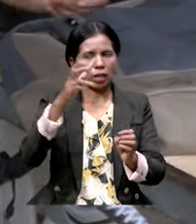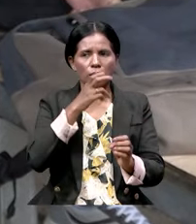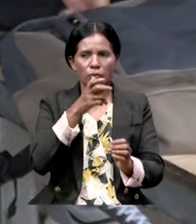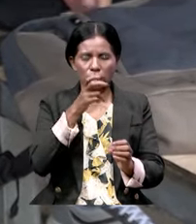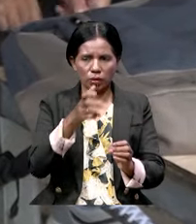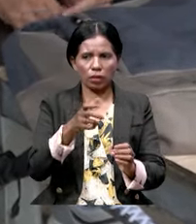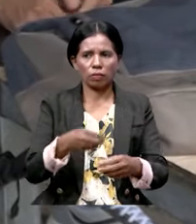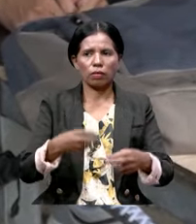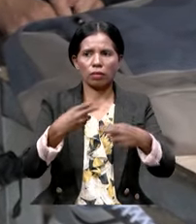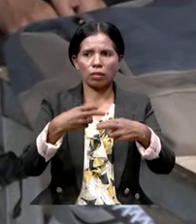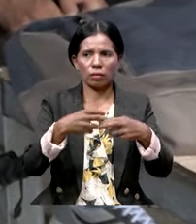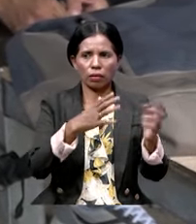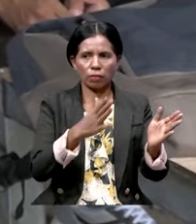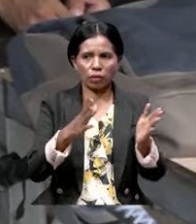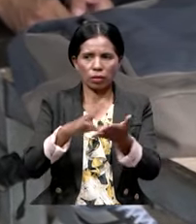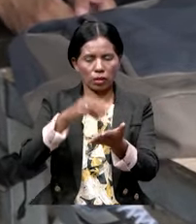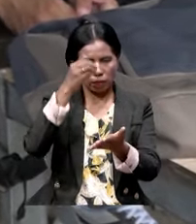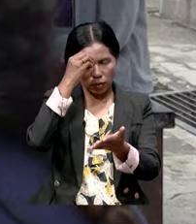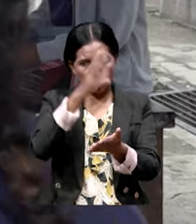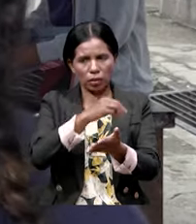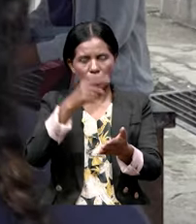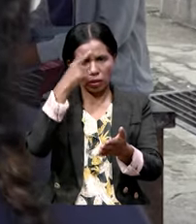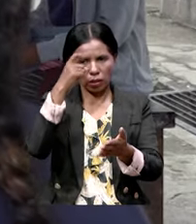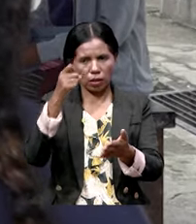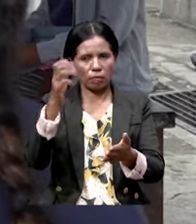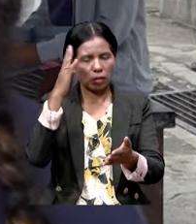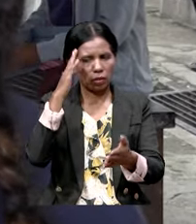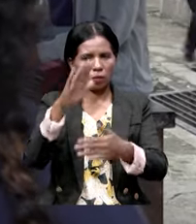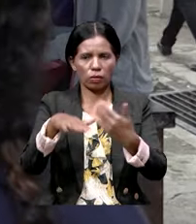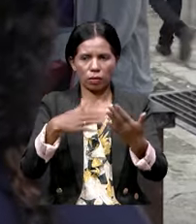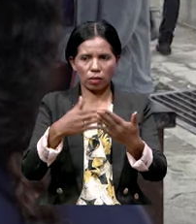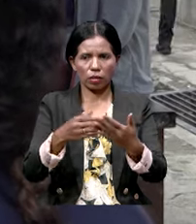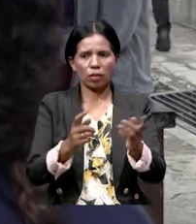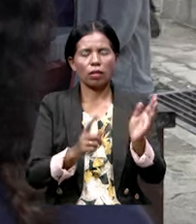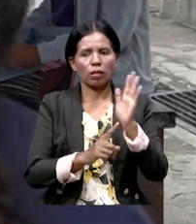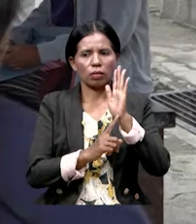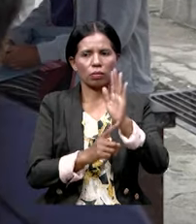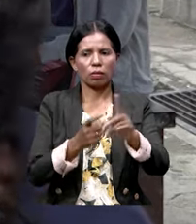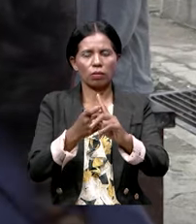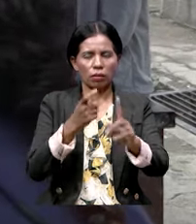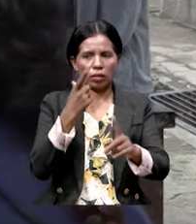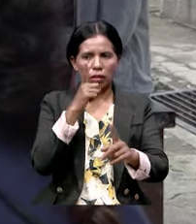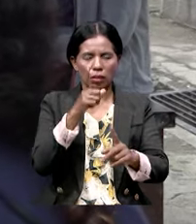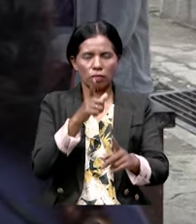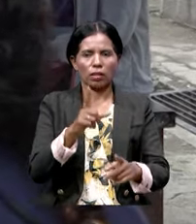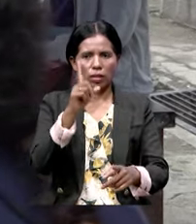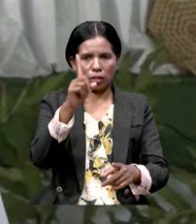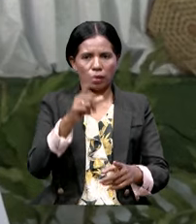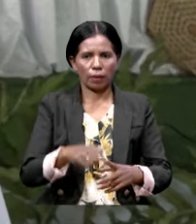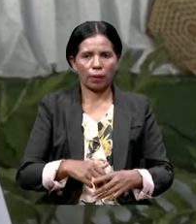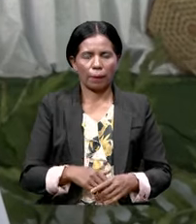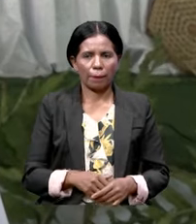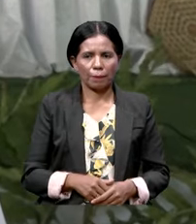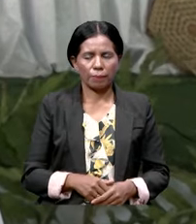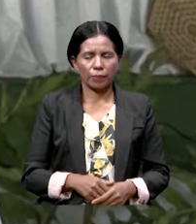foi impacto e a processo aprendizagem, tamba conhecimento rototo transmite liusi língua ida. Que